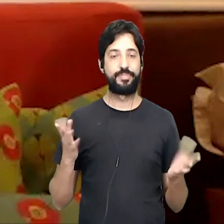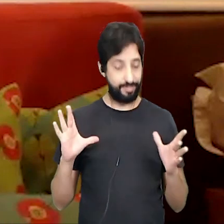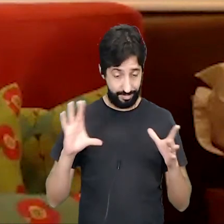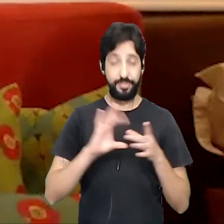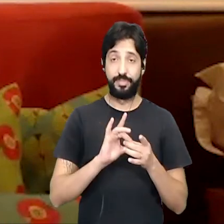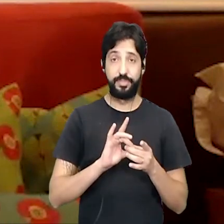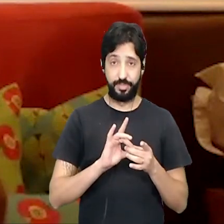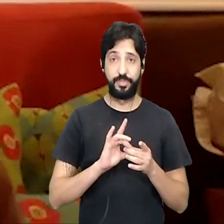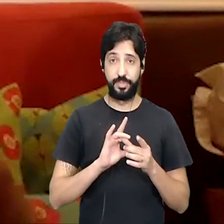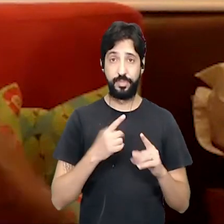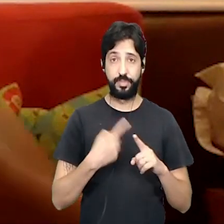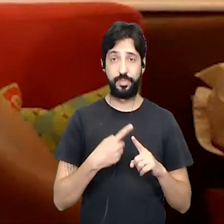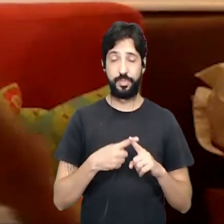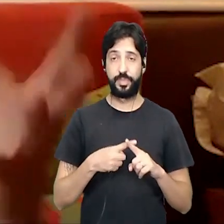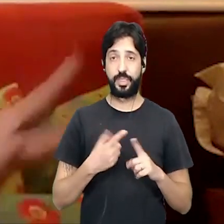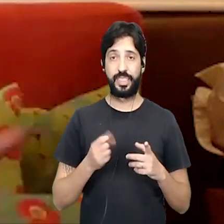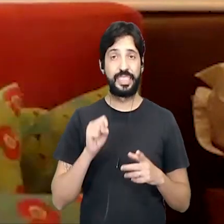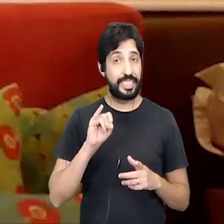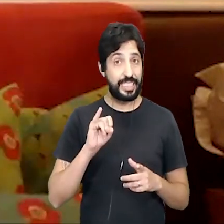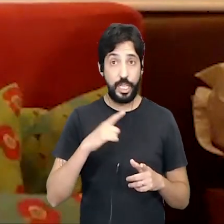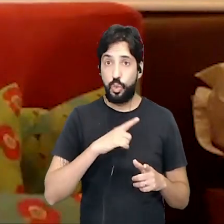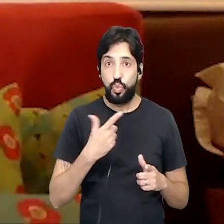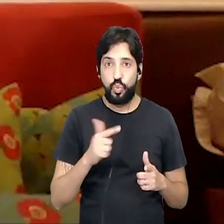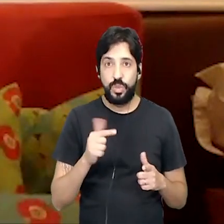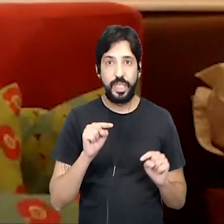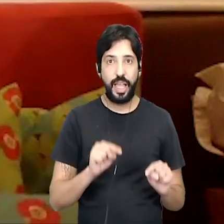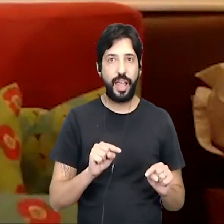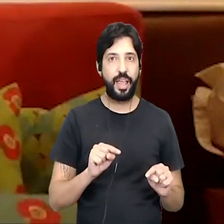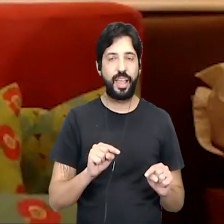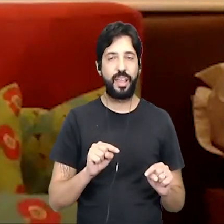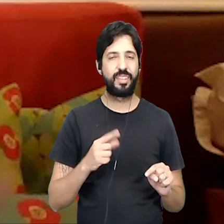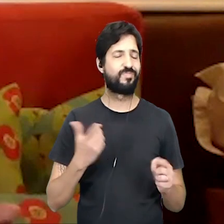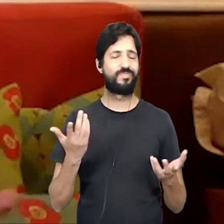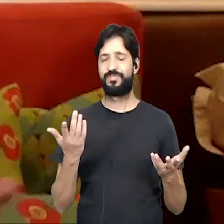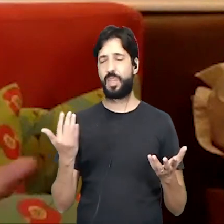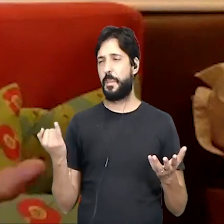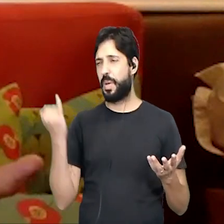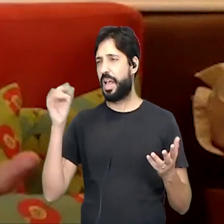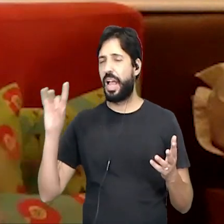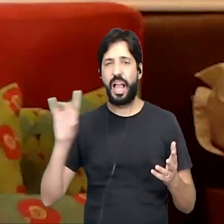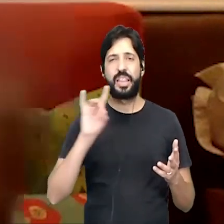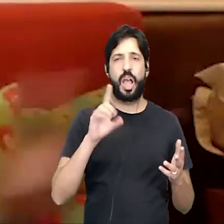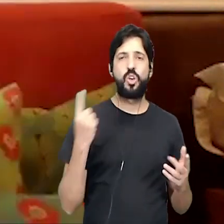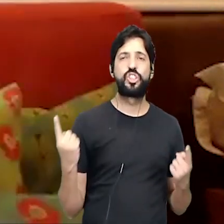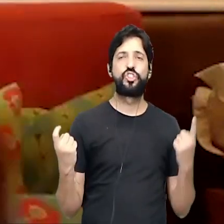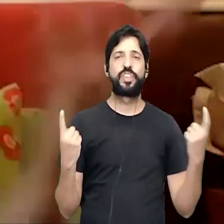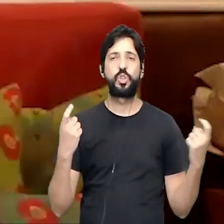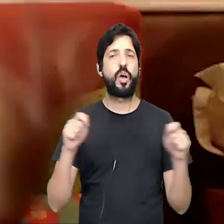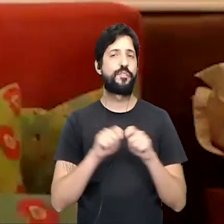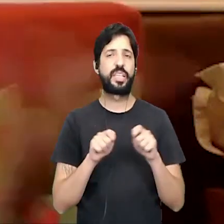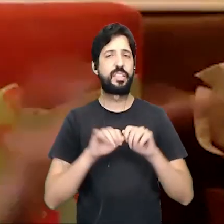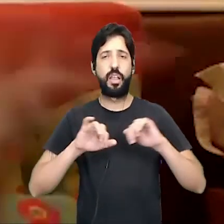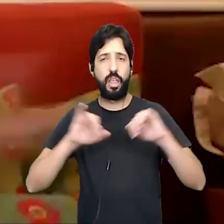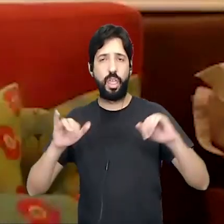nós estamos interligados, porque se não fosse assim, não importava o que